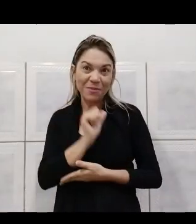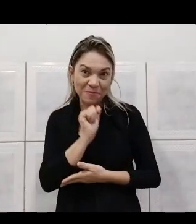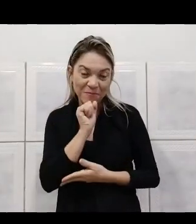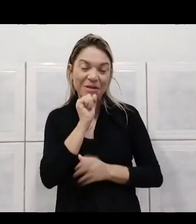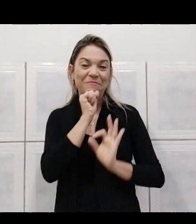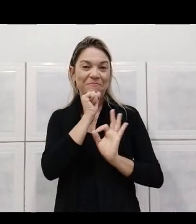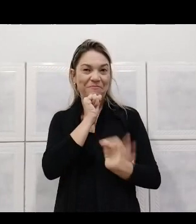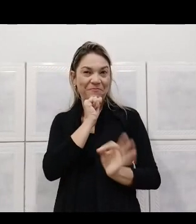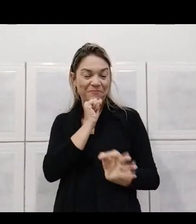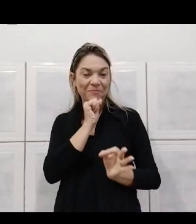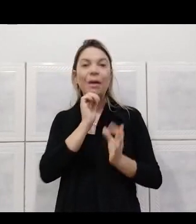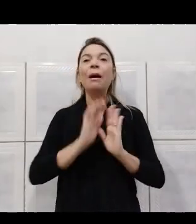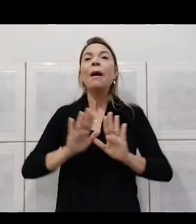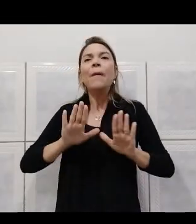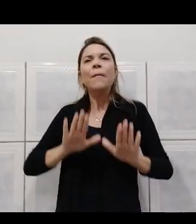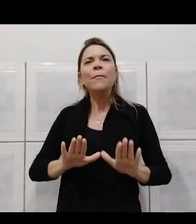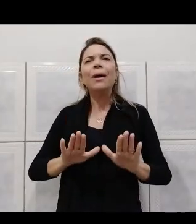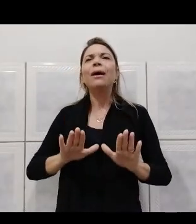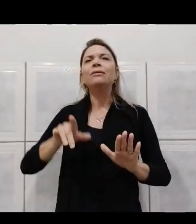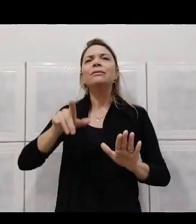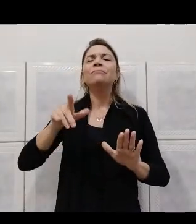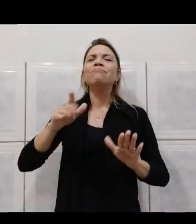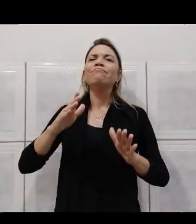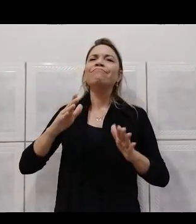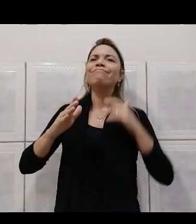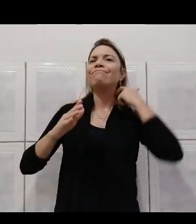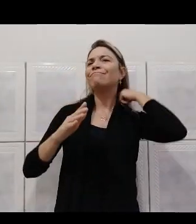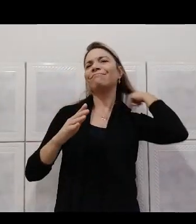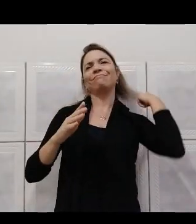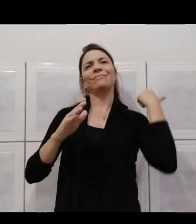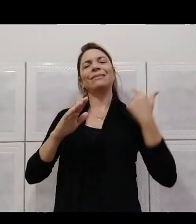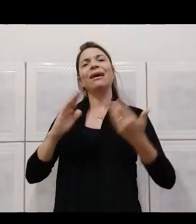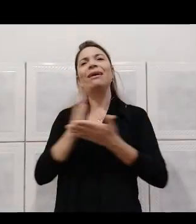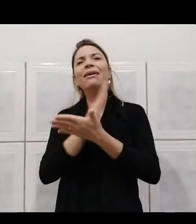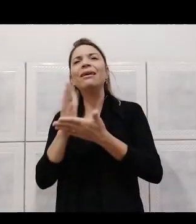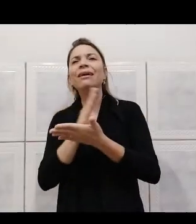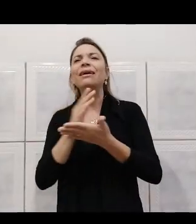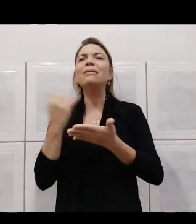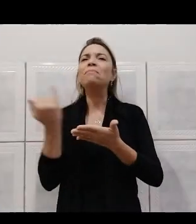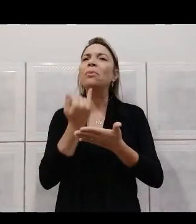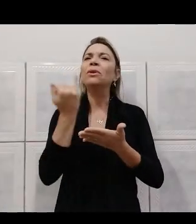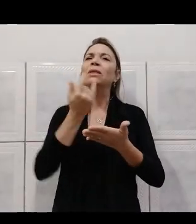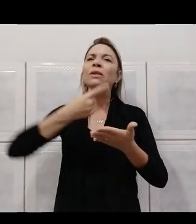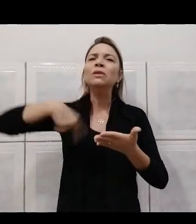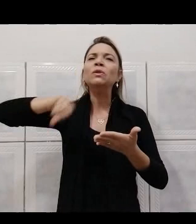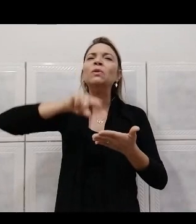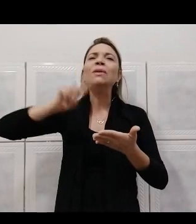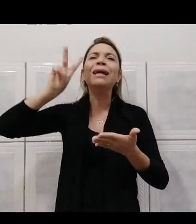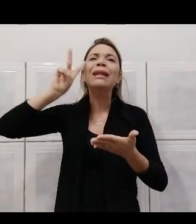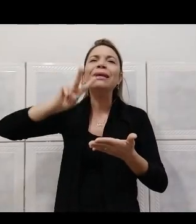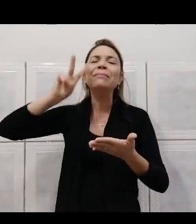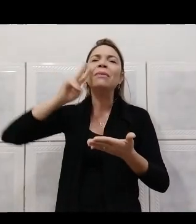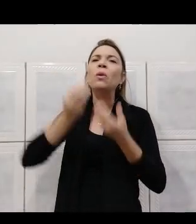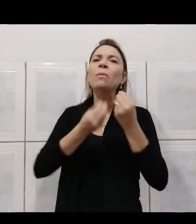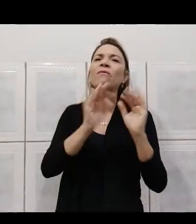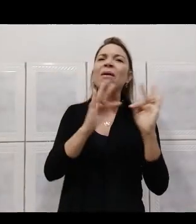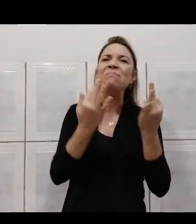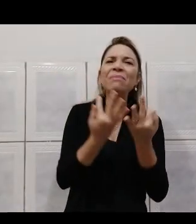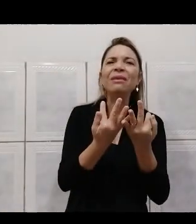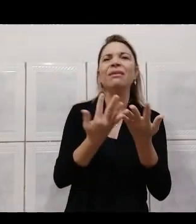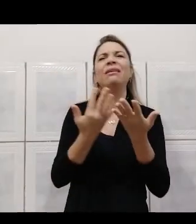época muito já se perdeu da visão espiritual que devemos ter acerca da família, dos